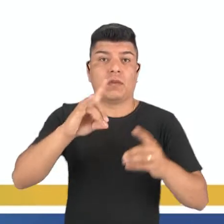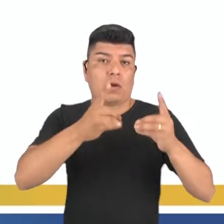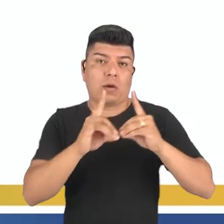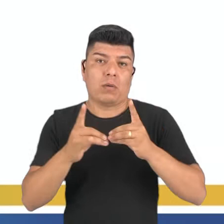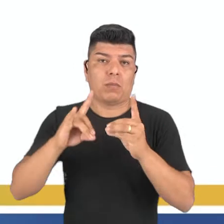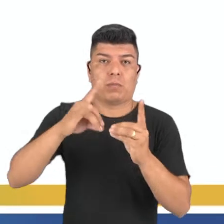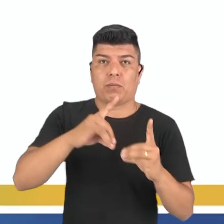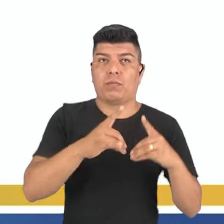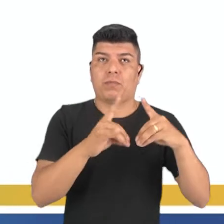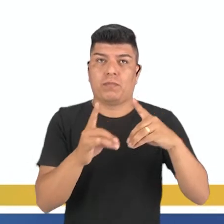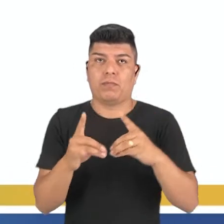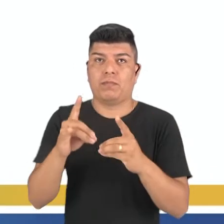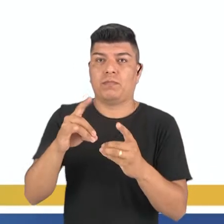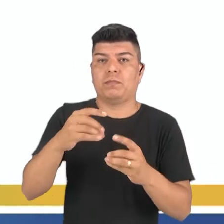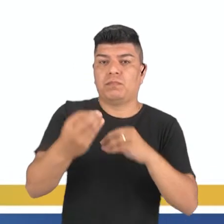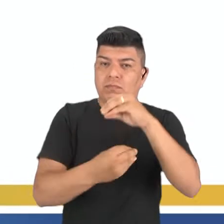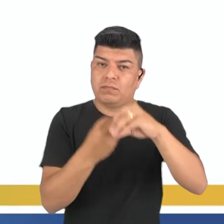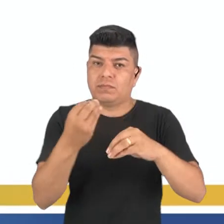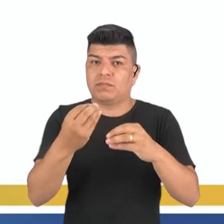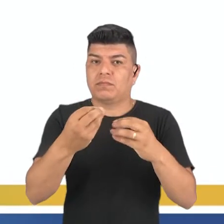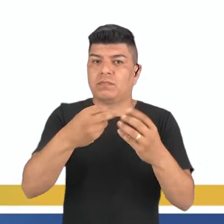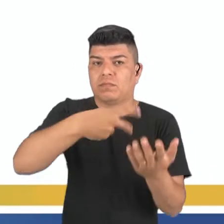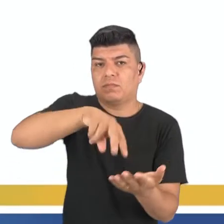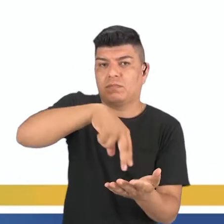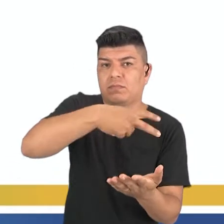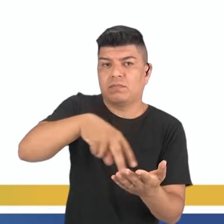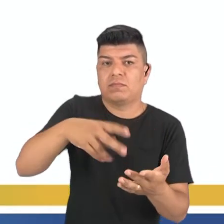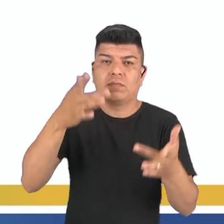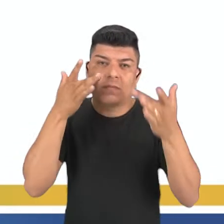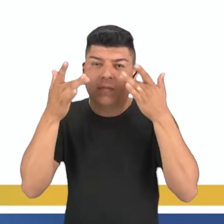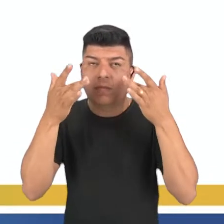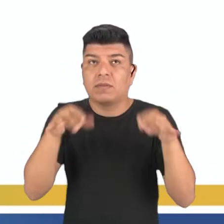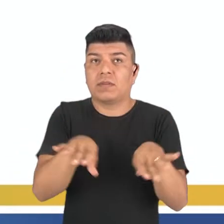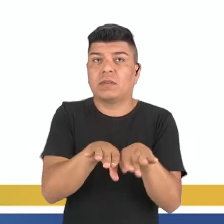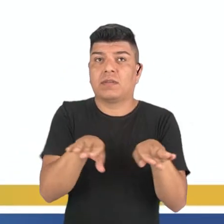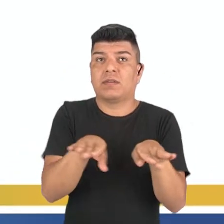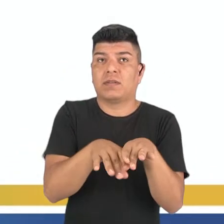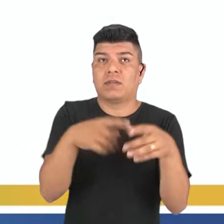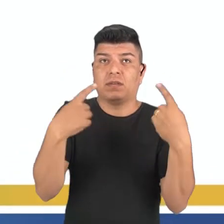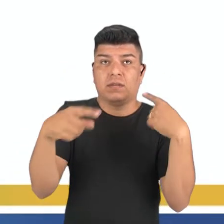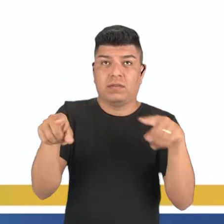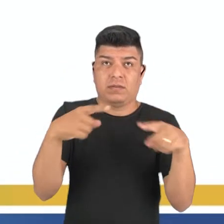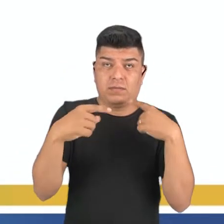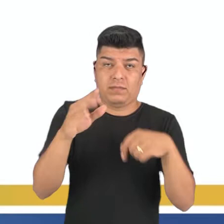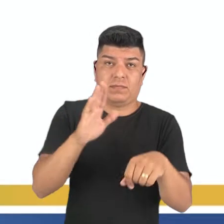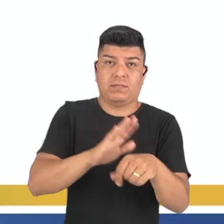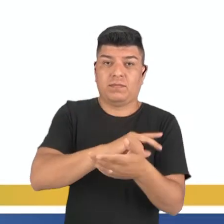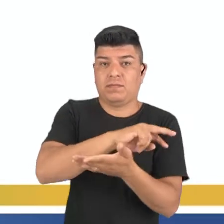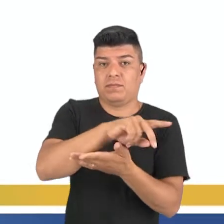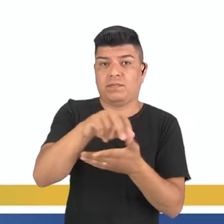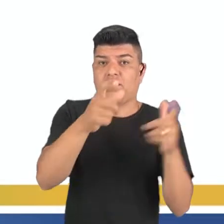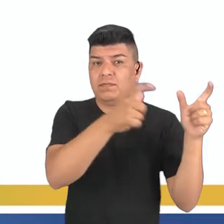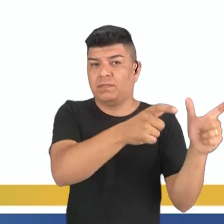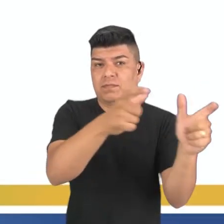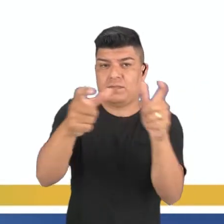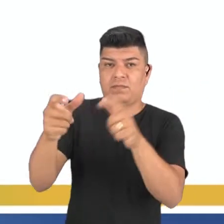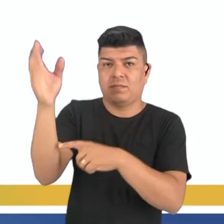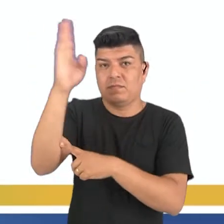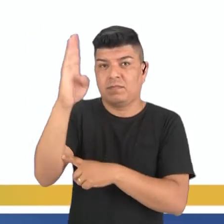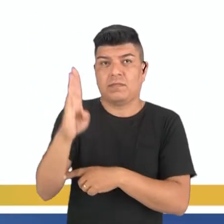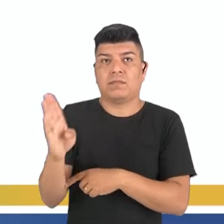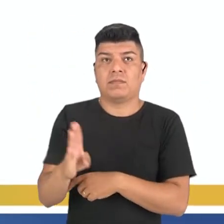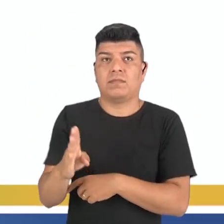Boi, mescla dança, música e teatro. Além disso, é praticado nas mais variadas regiões do país.